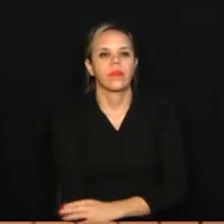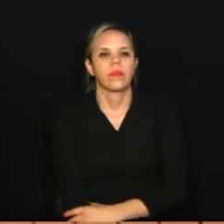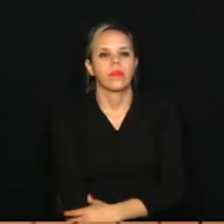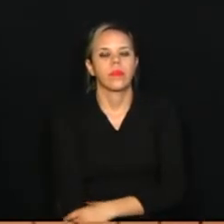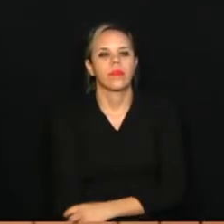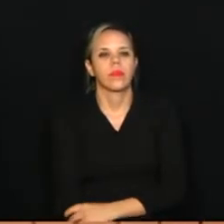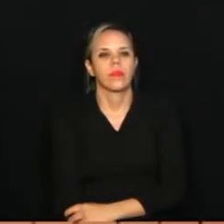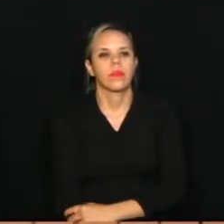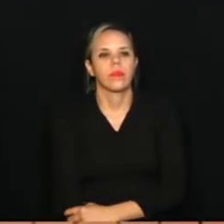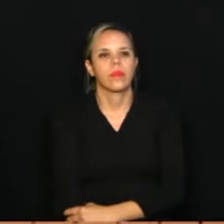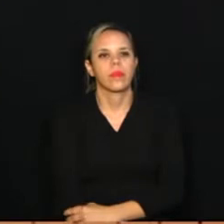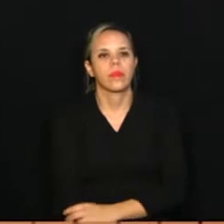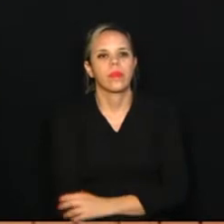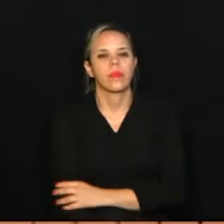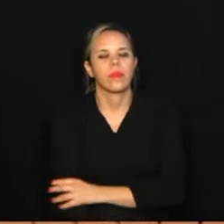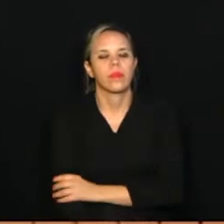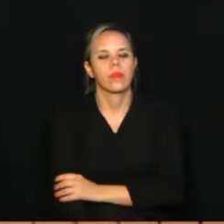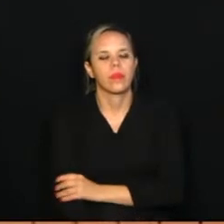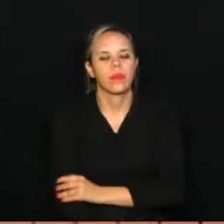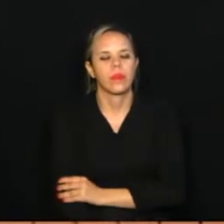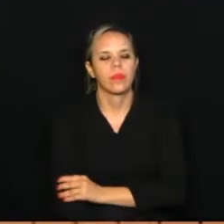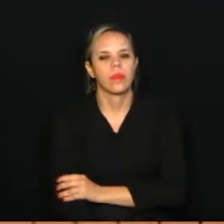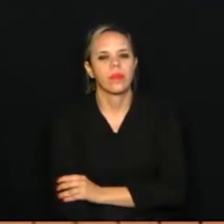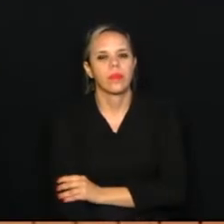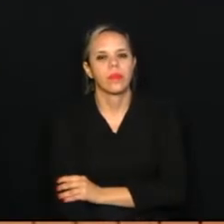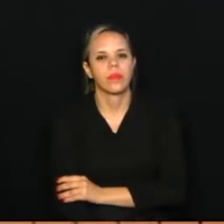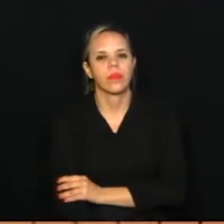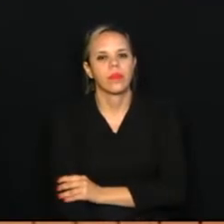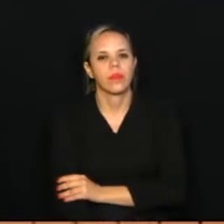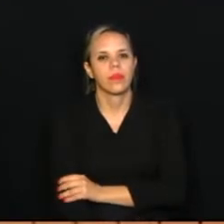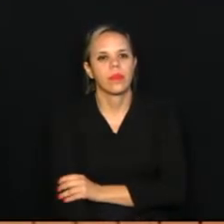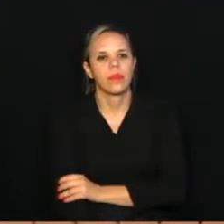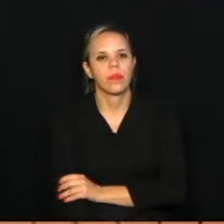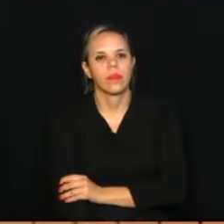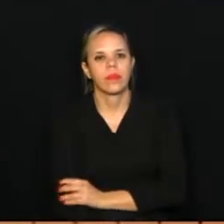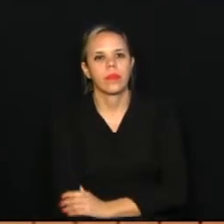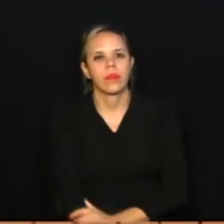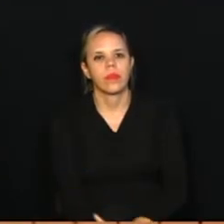Tá com... Eu vou cortar.